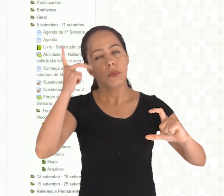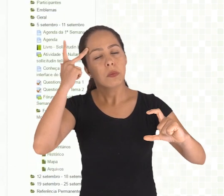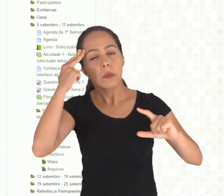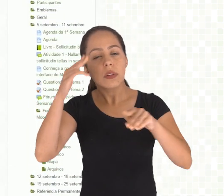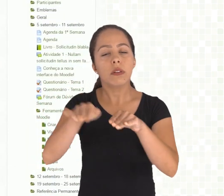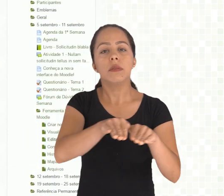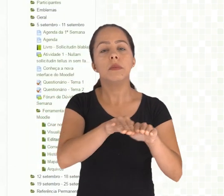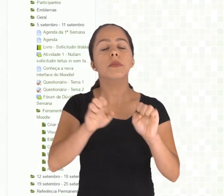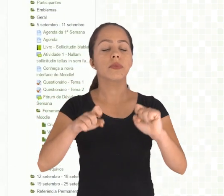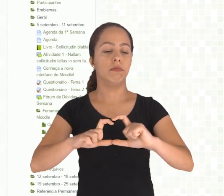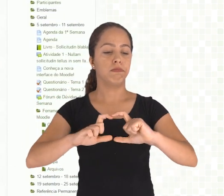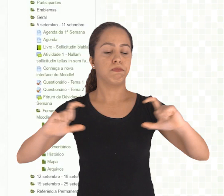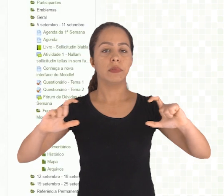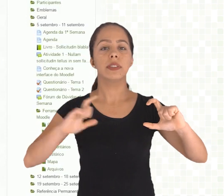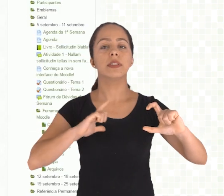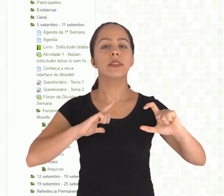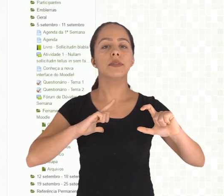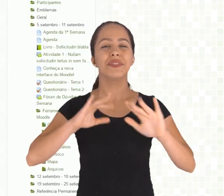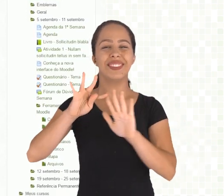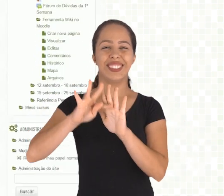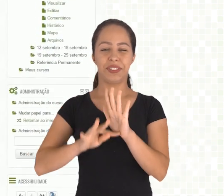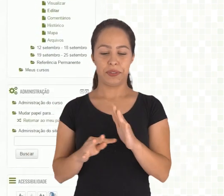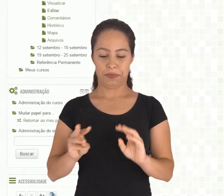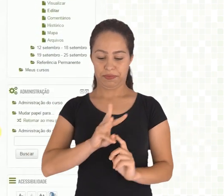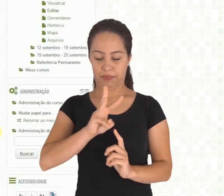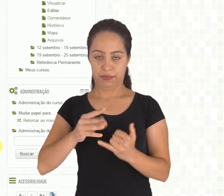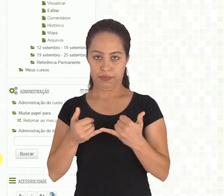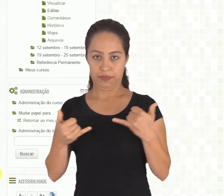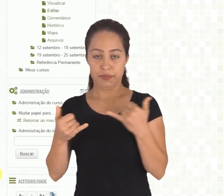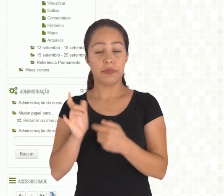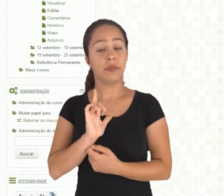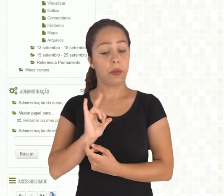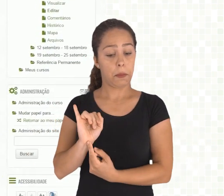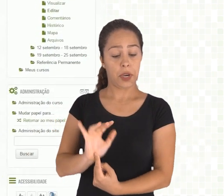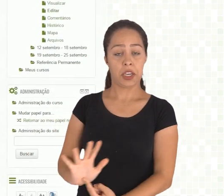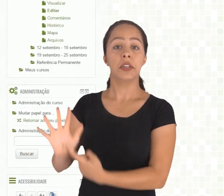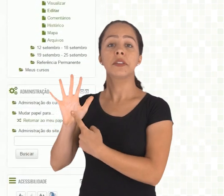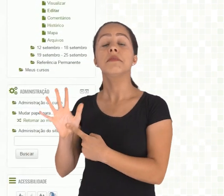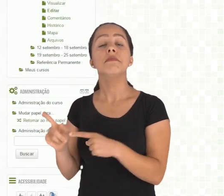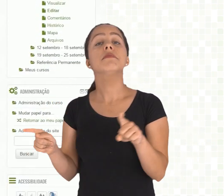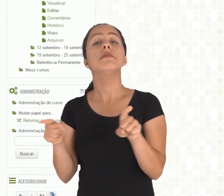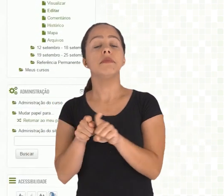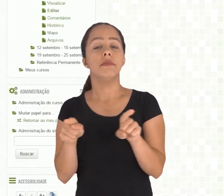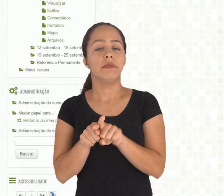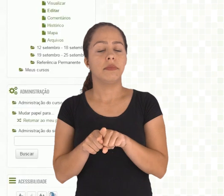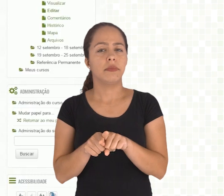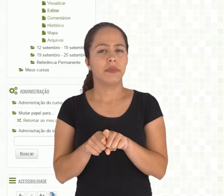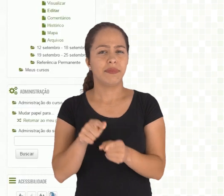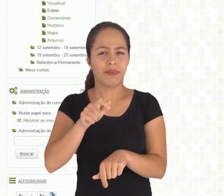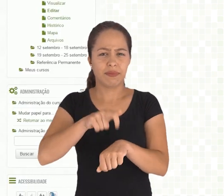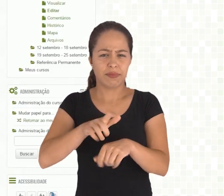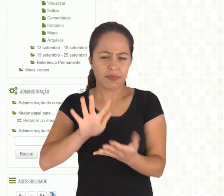um parágrafo comum que vai aparecer como parar de colocar o hipertexto né está vendo aqui ó é a imagem